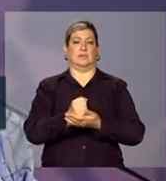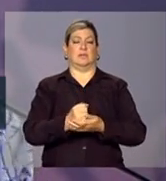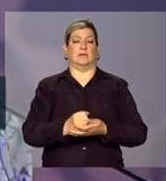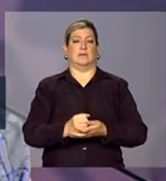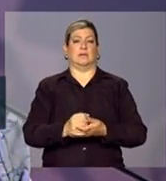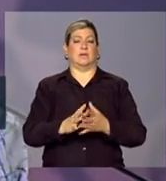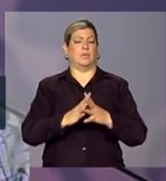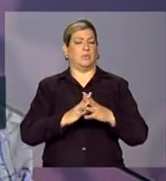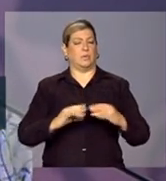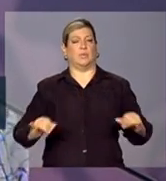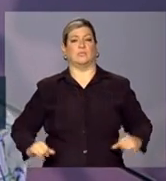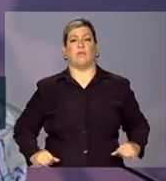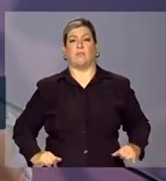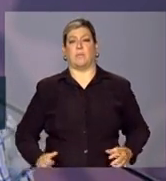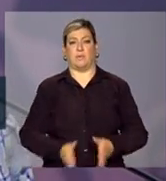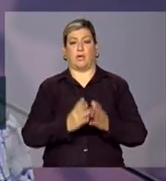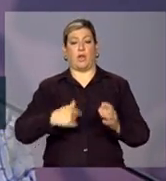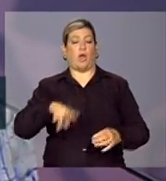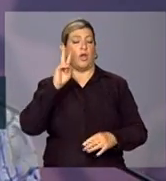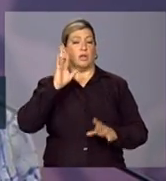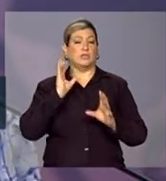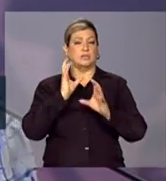eliminar a miséria da nossa história,